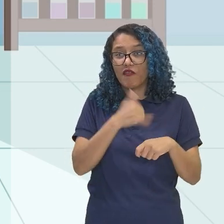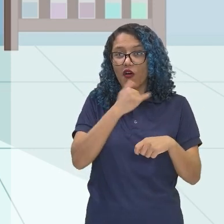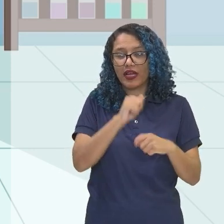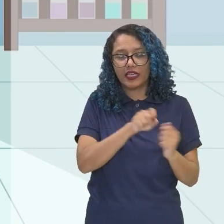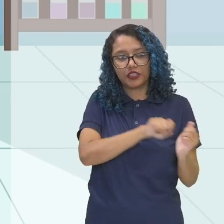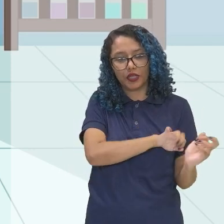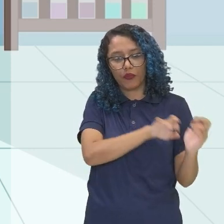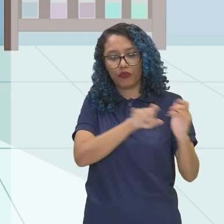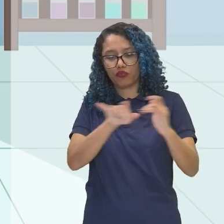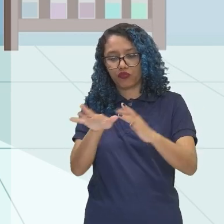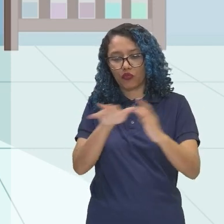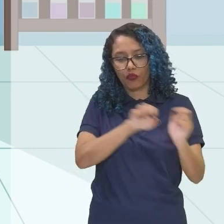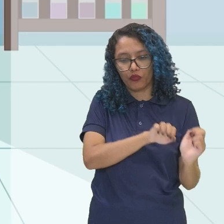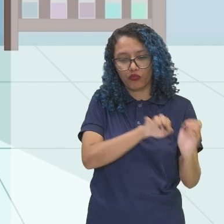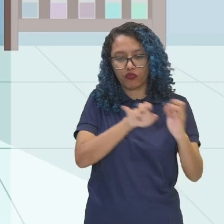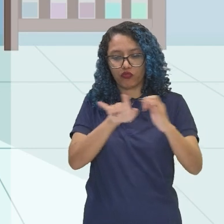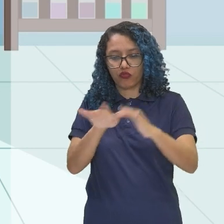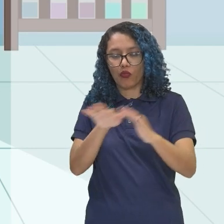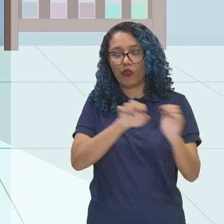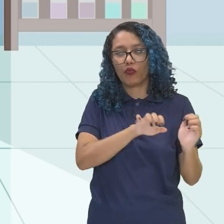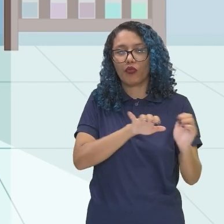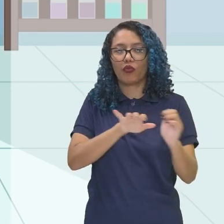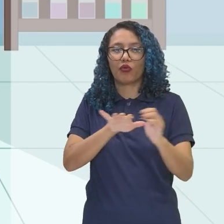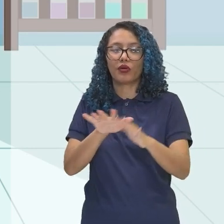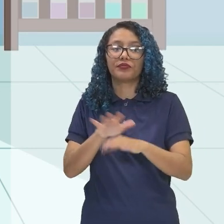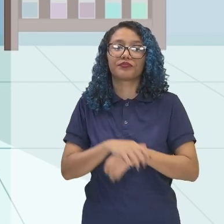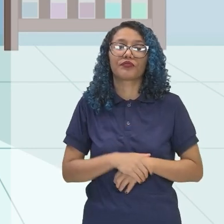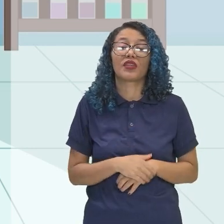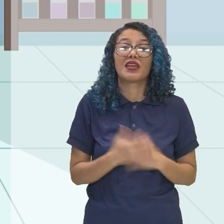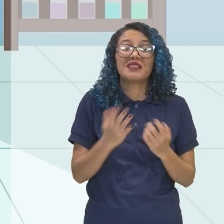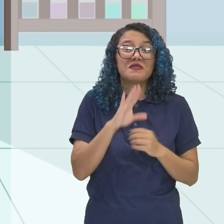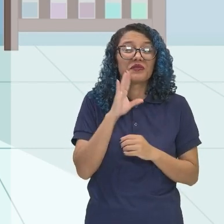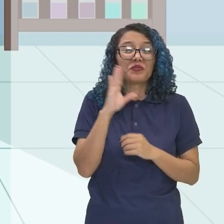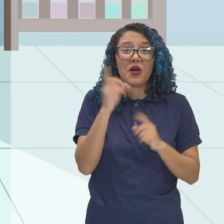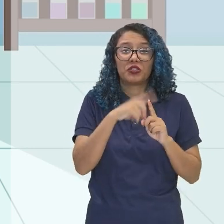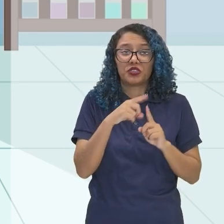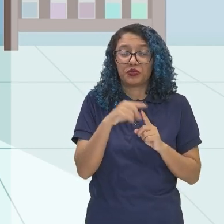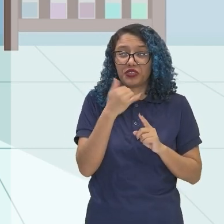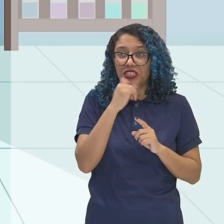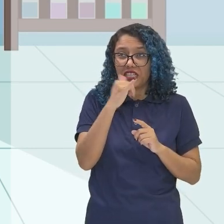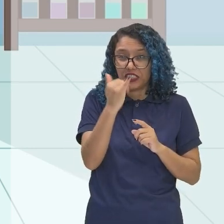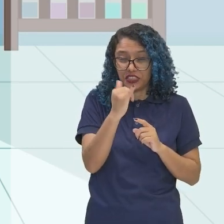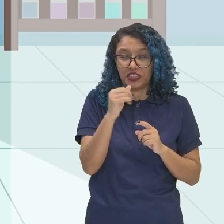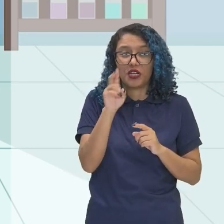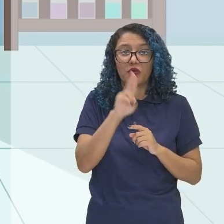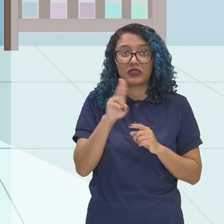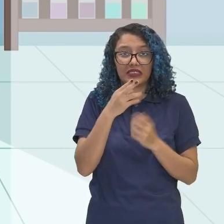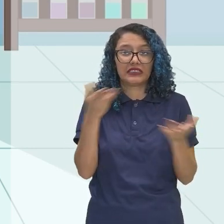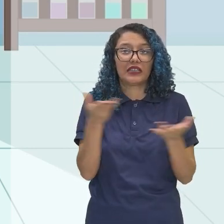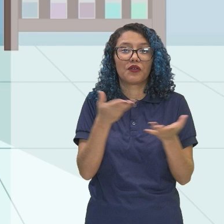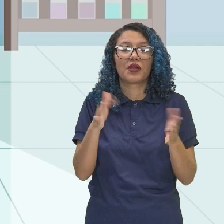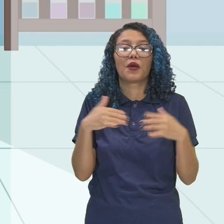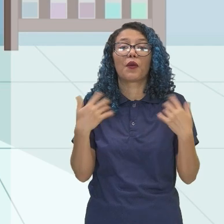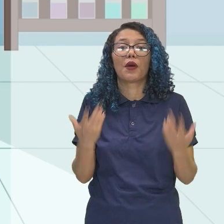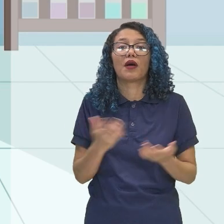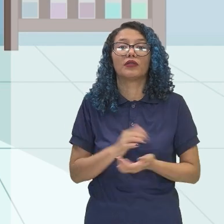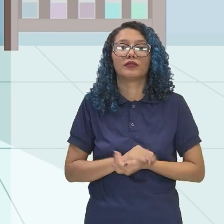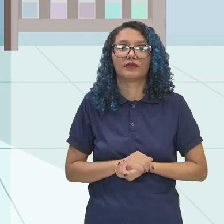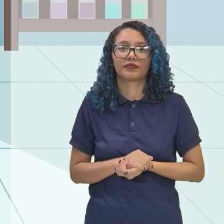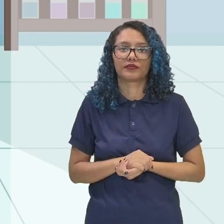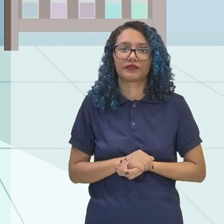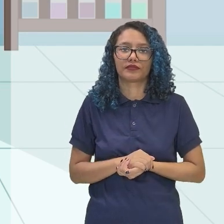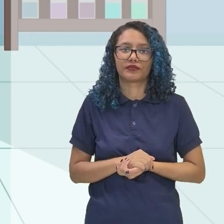elétricas. Uma das fontes de energia mais utilizada atualmente, ela é